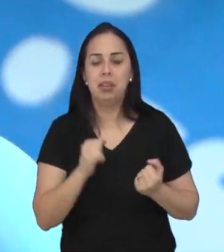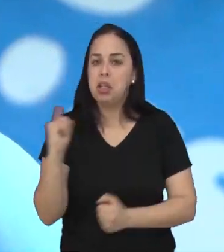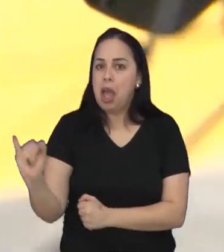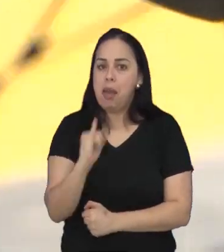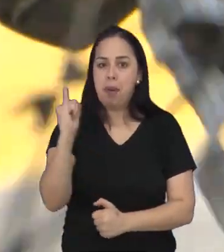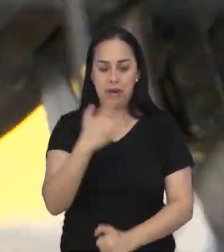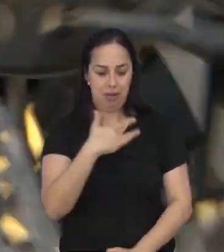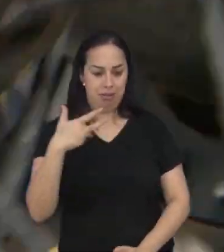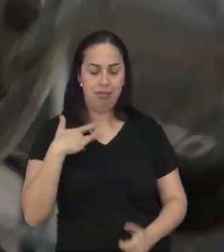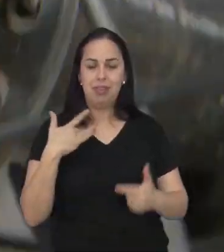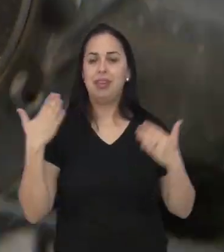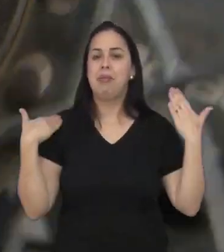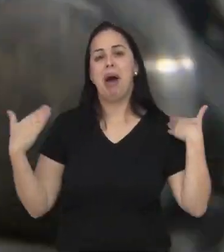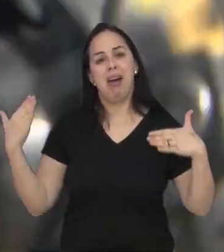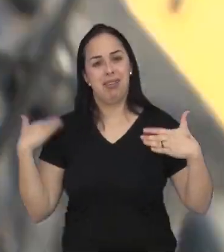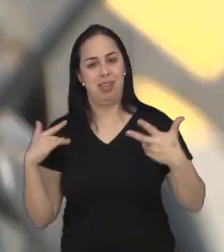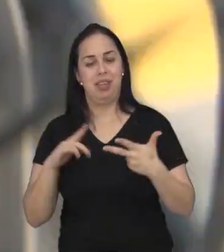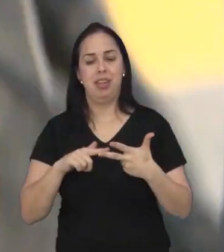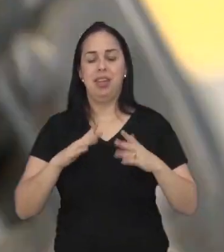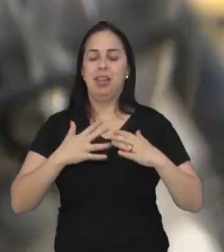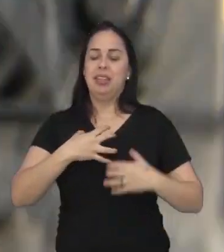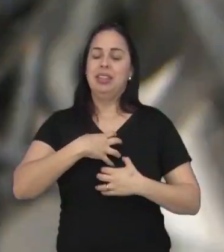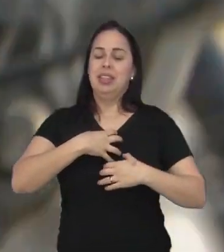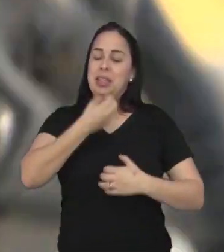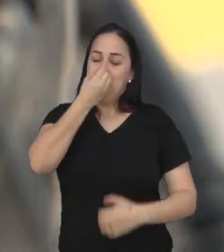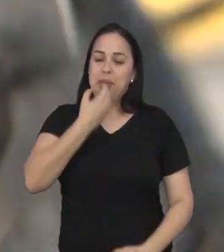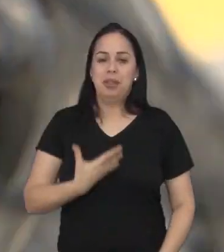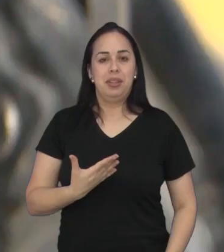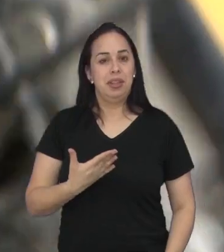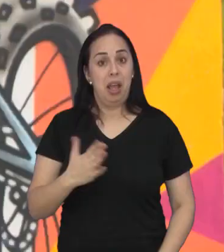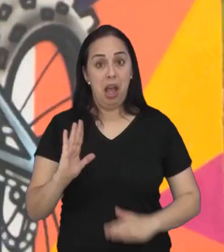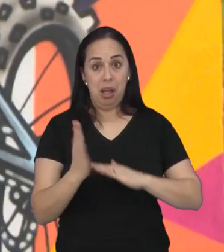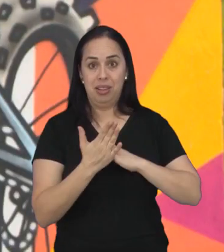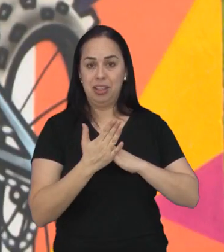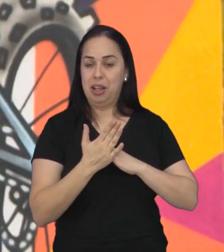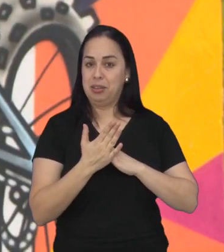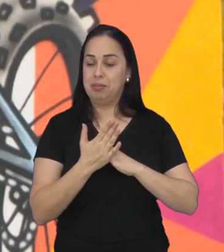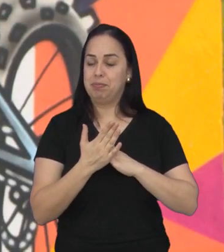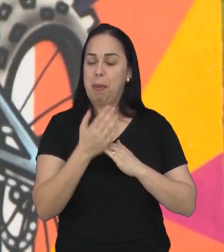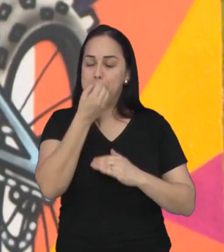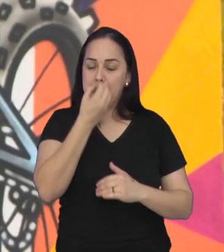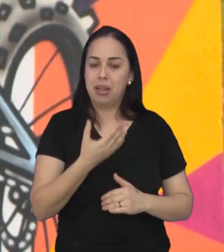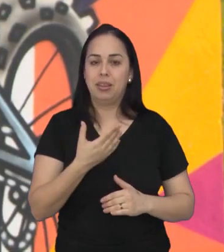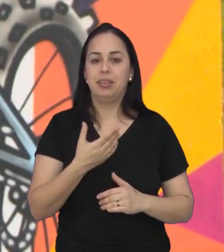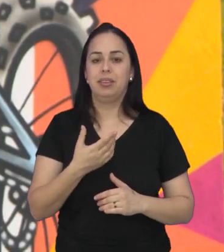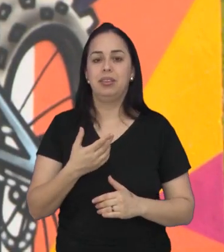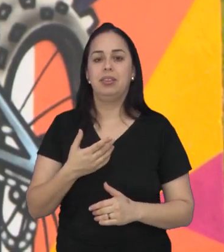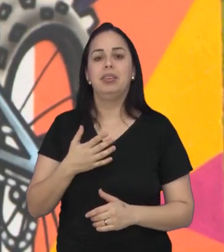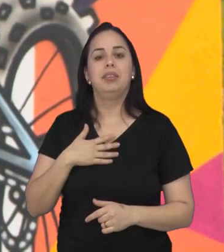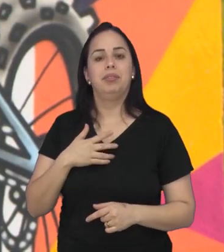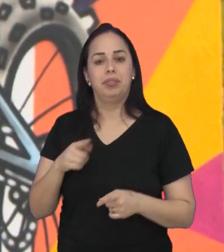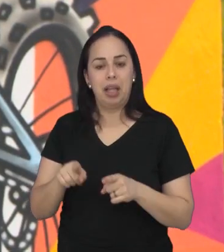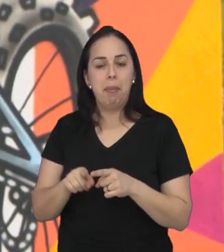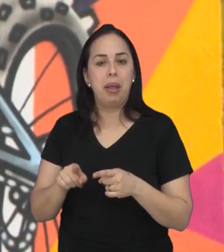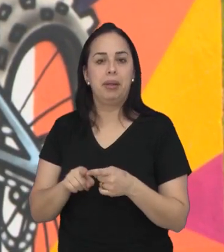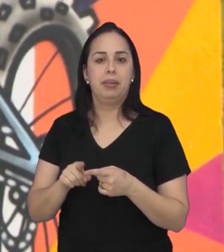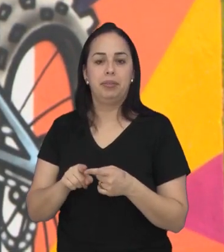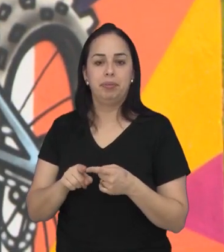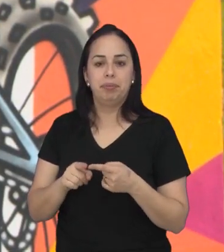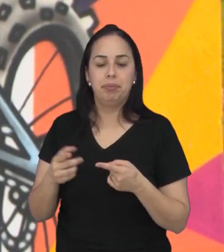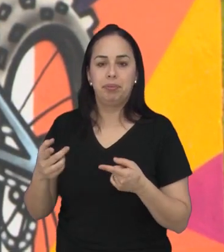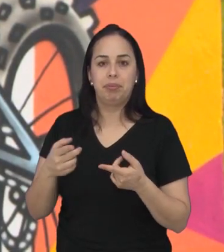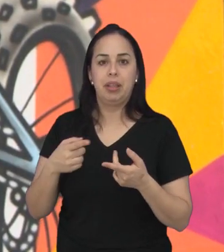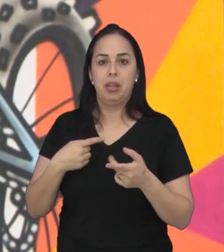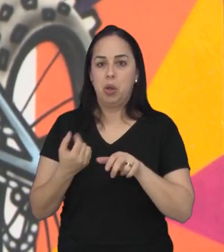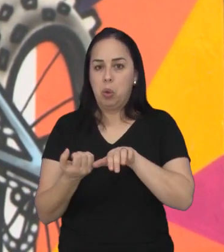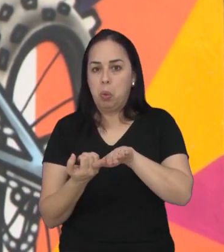ciclismo algo fundamental para saúde lazer e bem-estar faz bem pra saúde pedalar diminui monóxido de